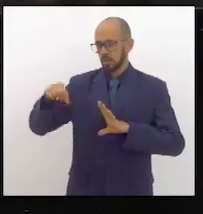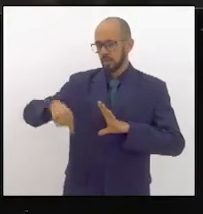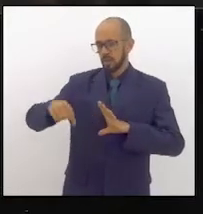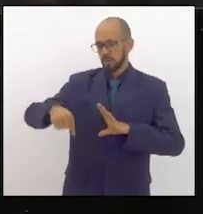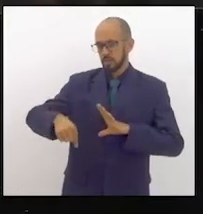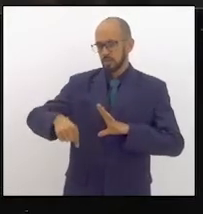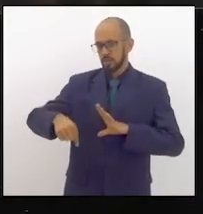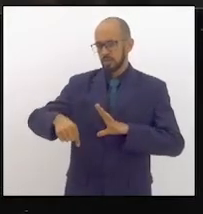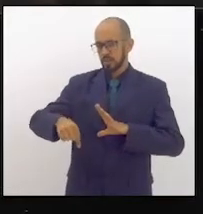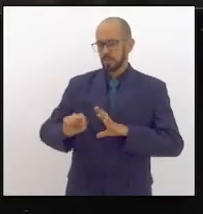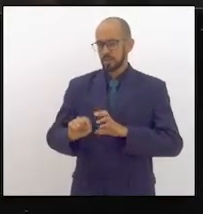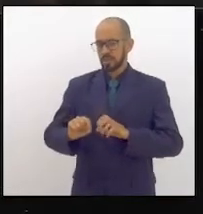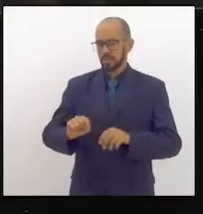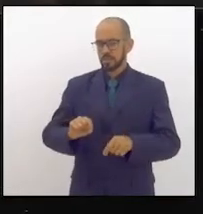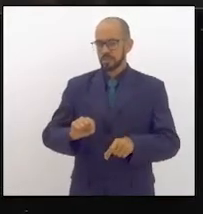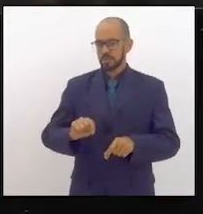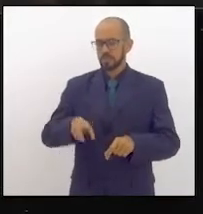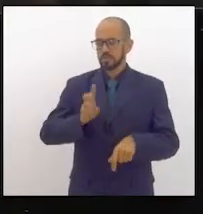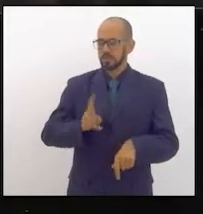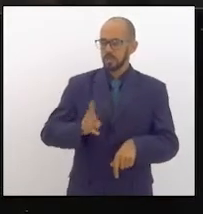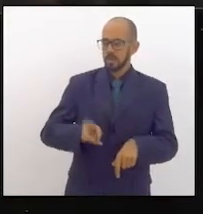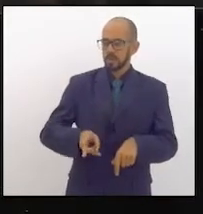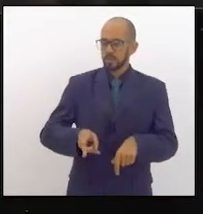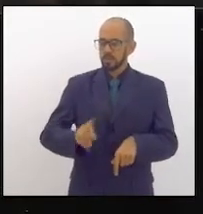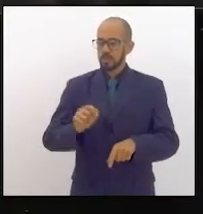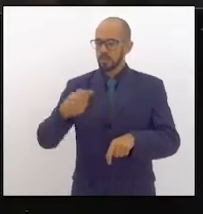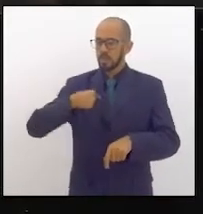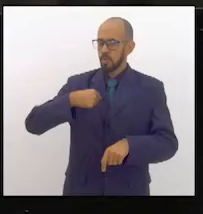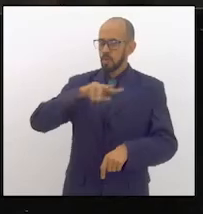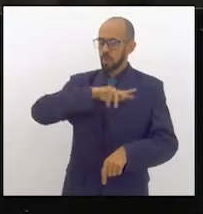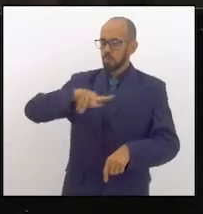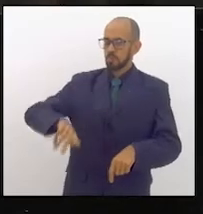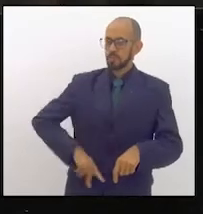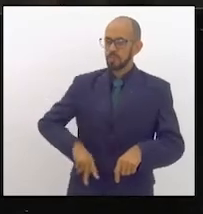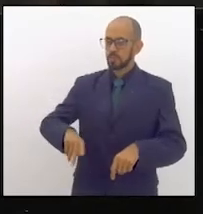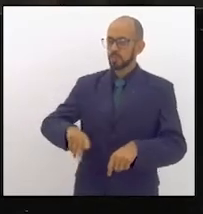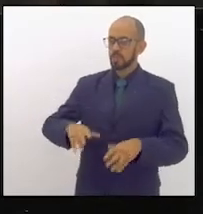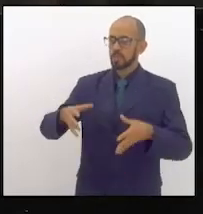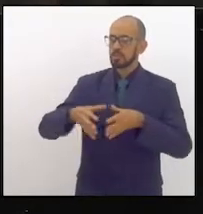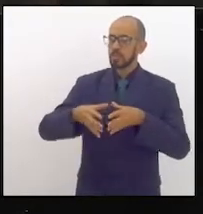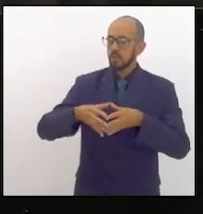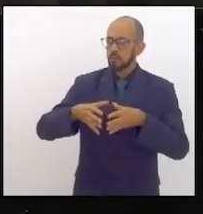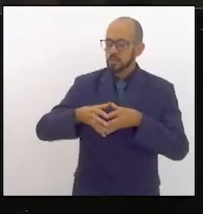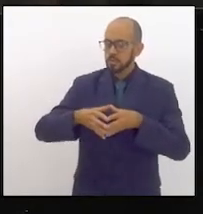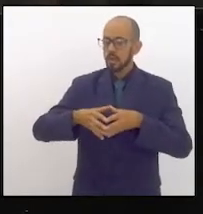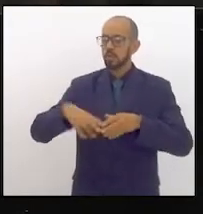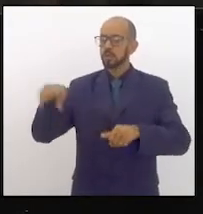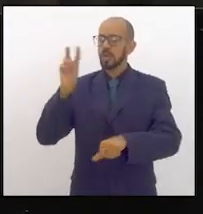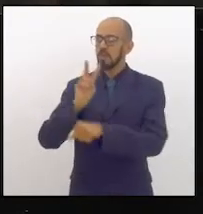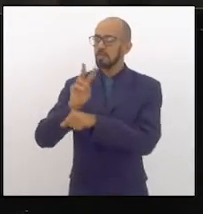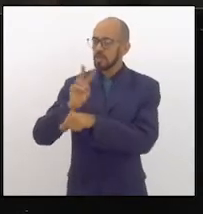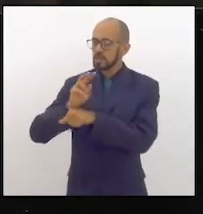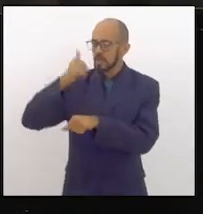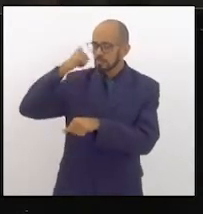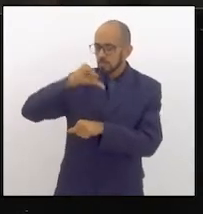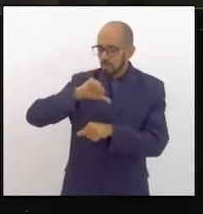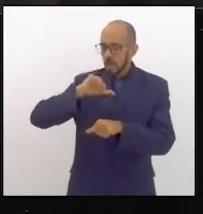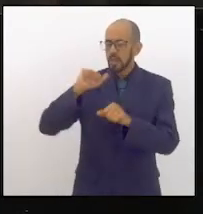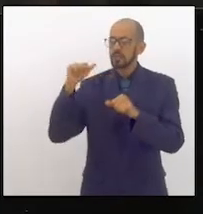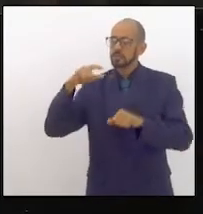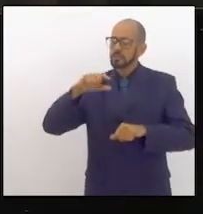sempre defendeu as mulheres e eu como presidente a comissão de defesa dos direitos da mulher